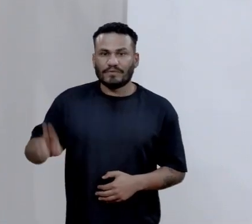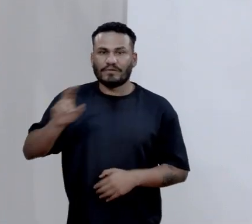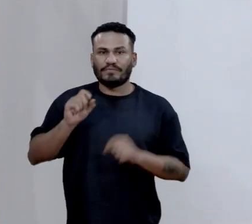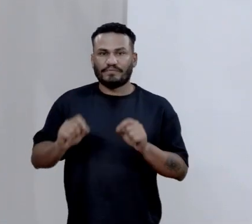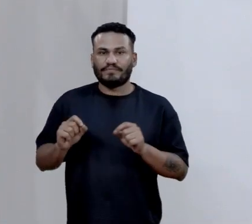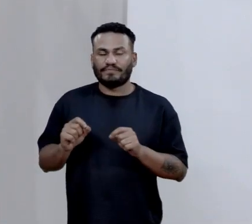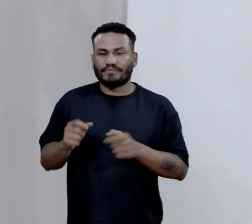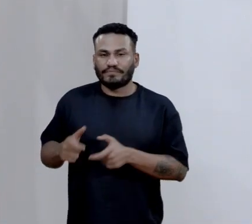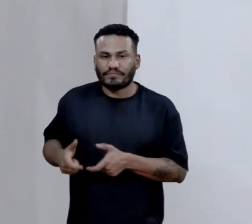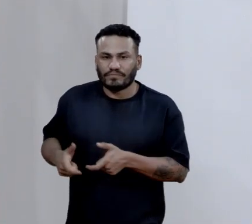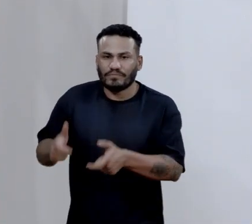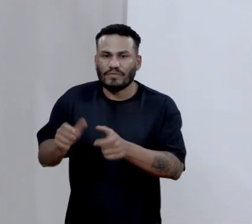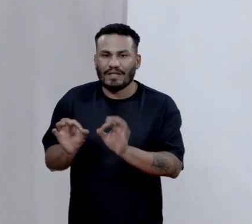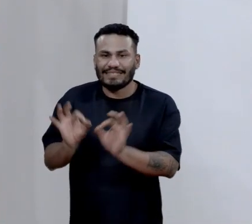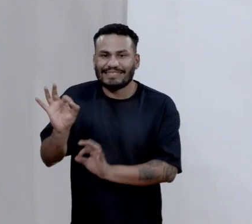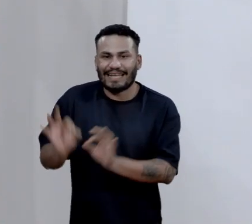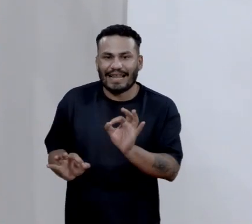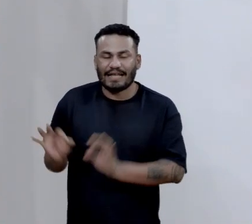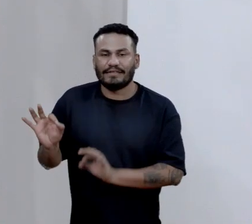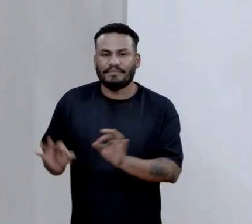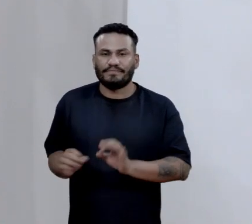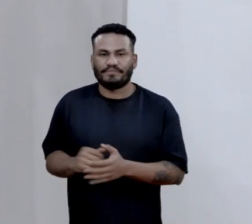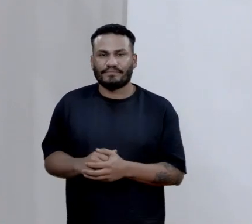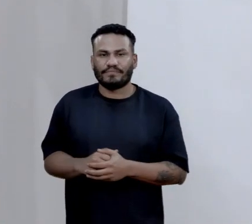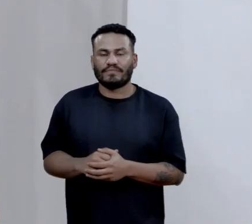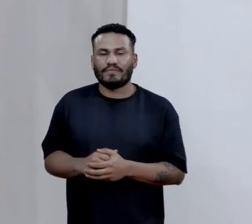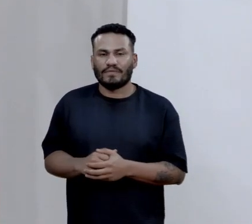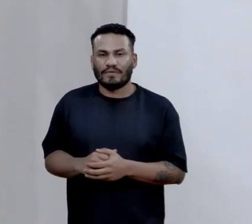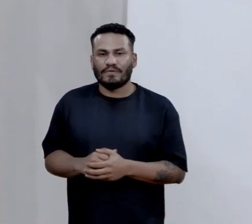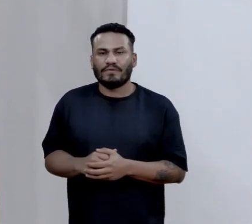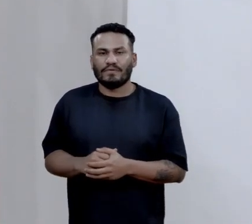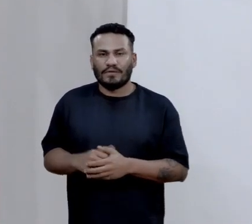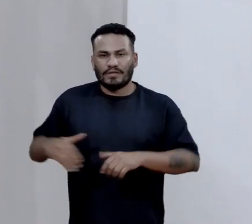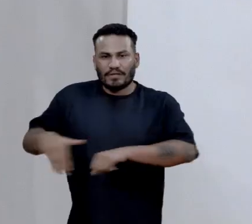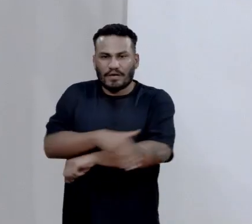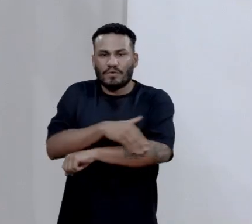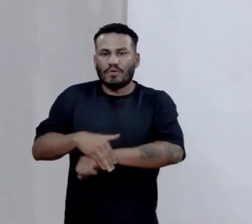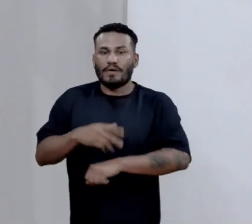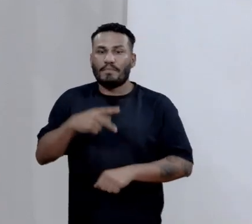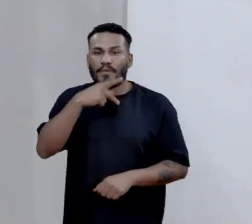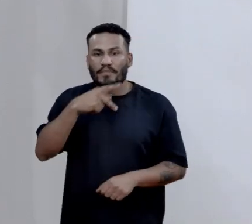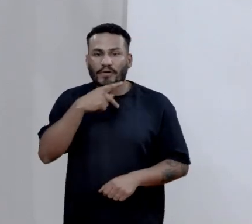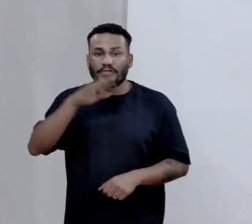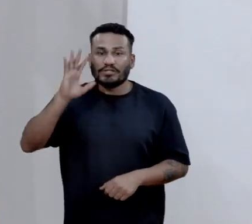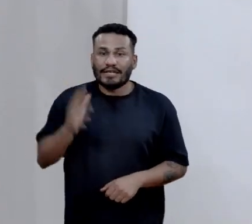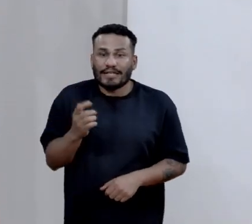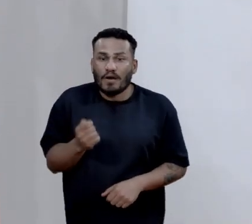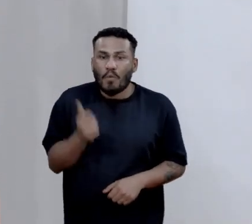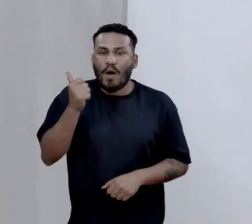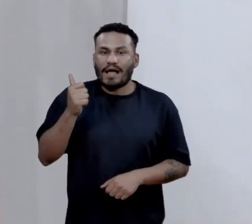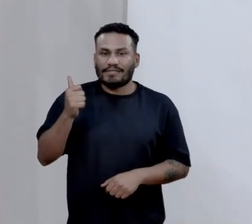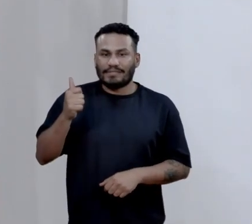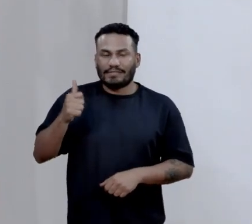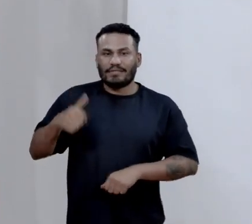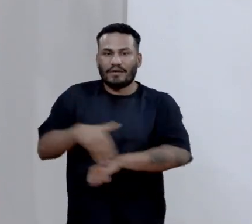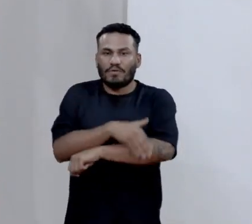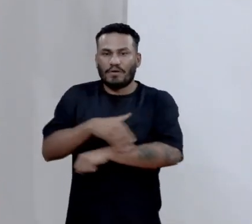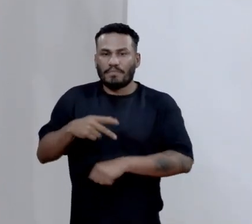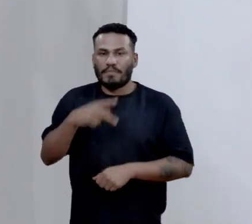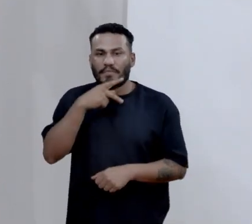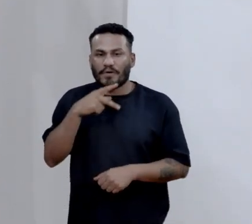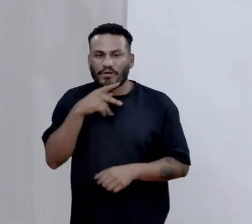da adutora que está sendo instalada ali na Rua Pomerode, já está quase chegando na Rua Pomerode, melhor